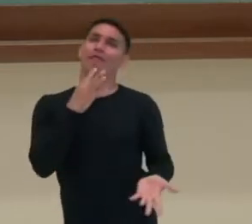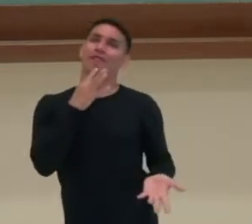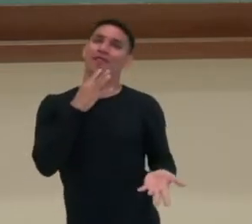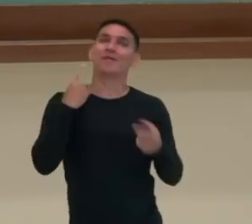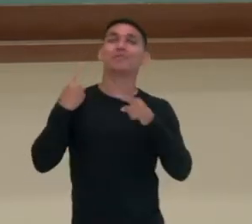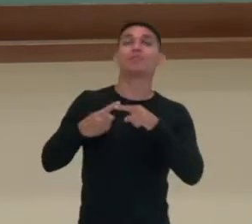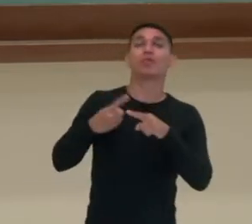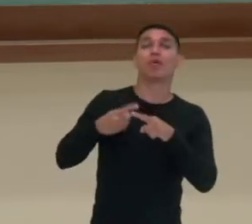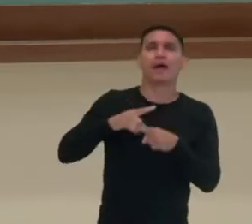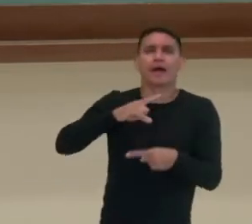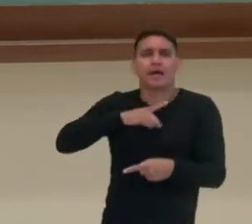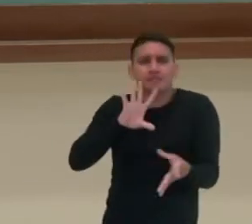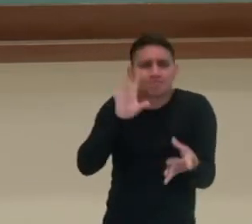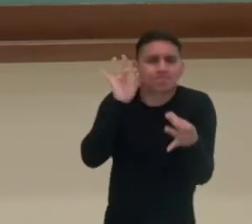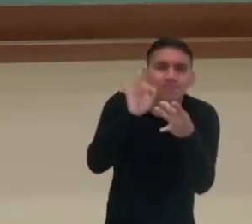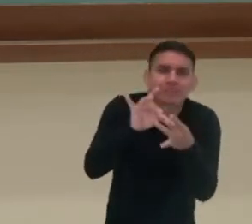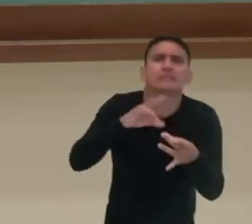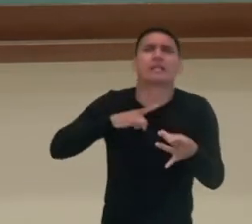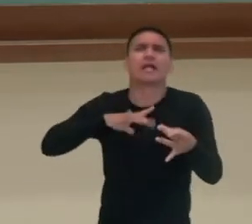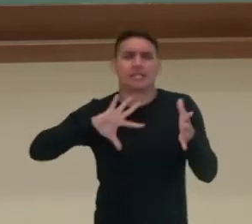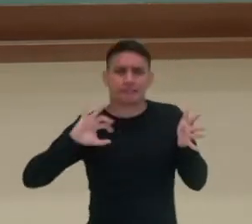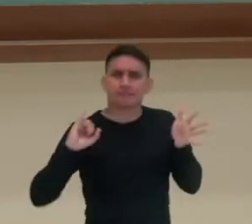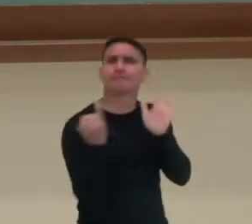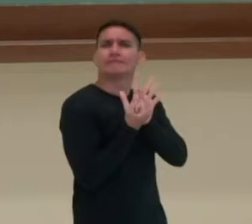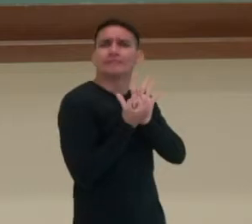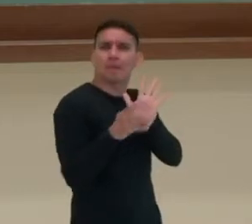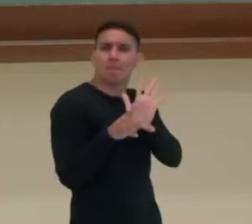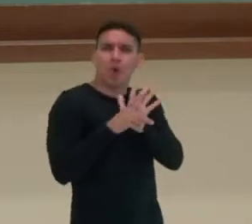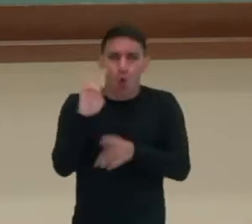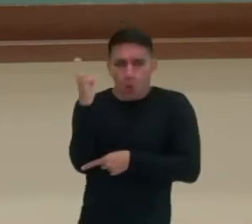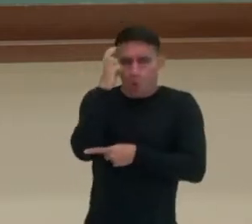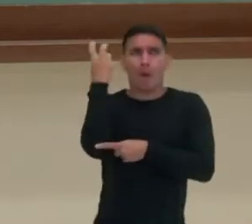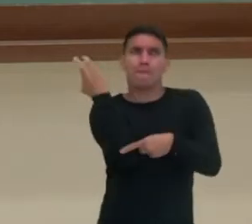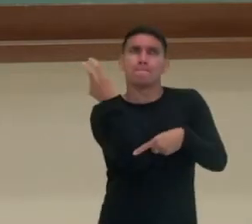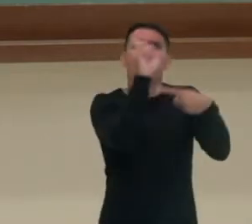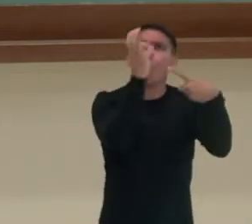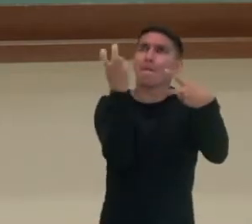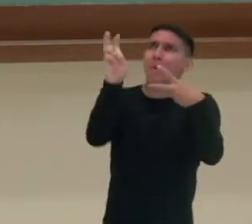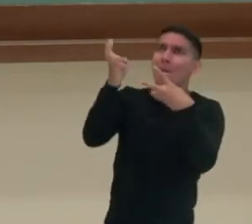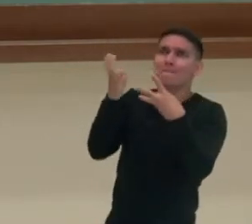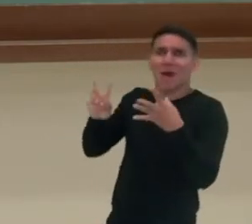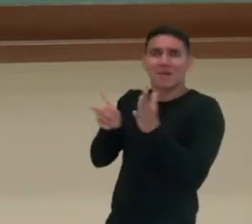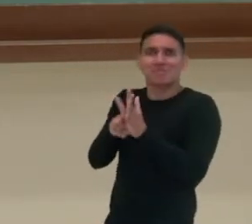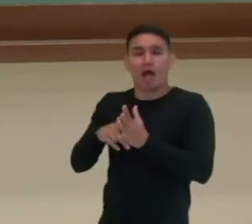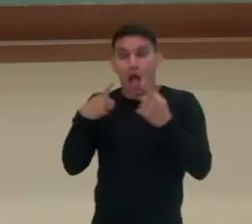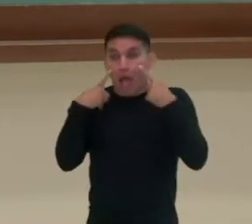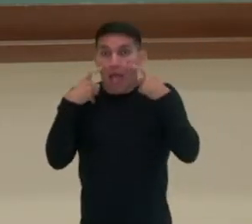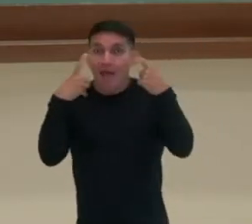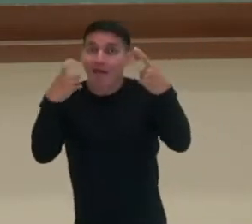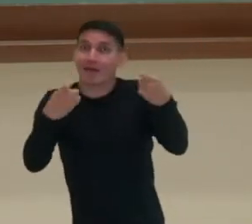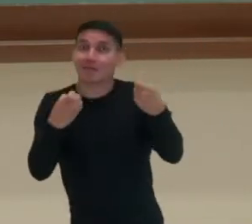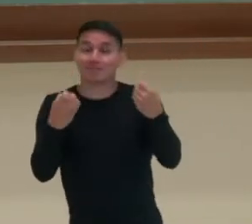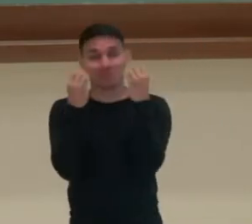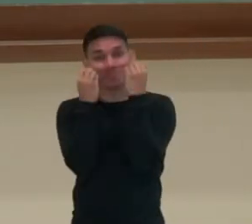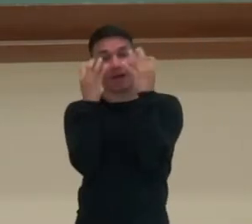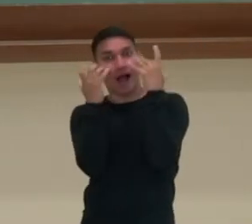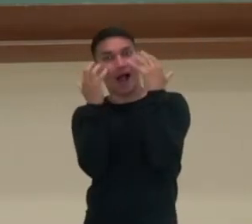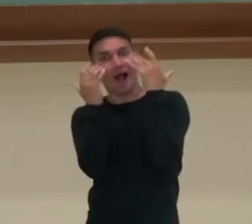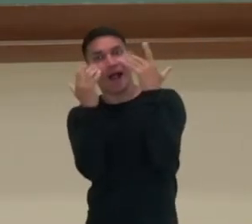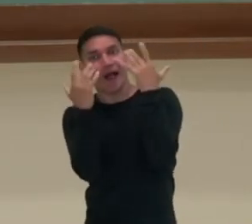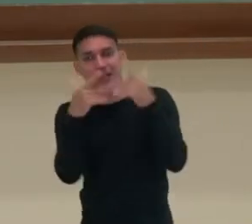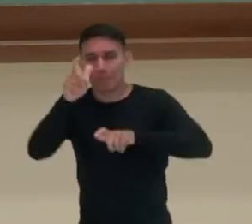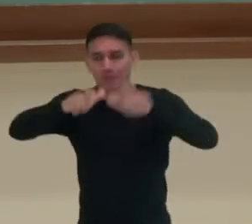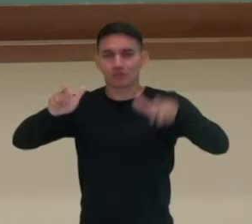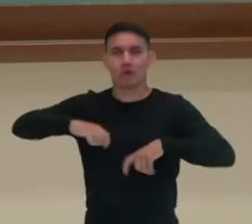uma especificidade, uma identidade cultural tão rica que torna interessante aos olhos das pessoas no